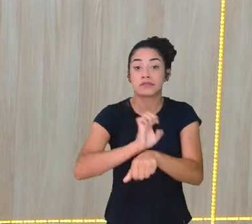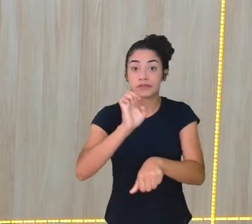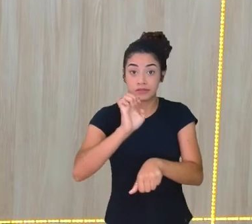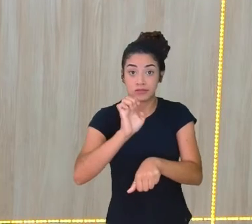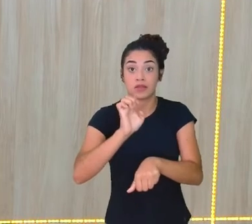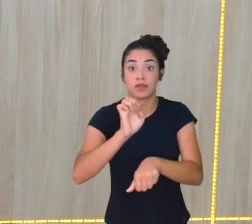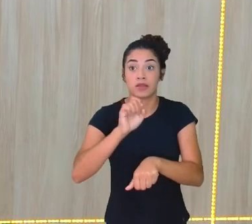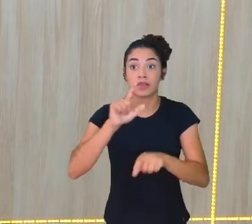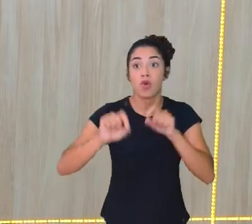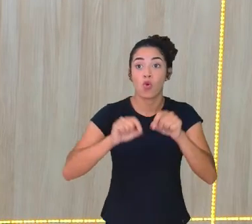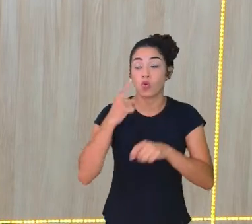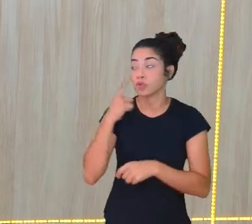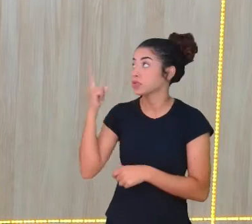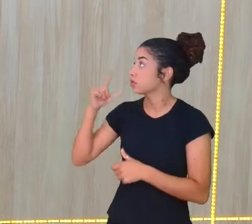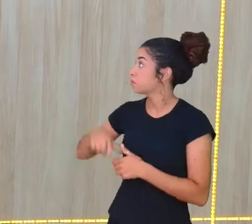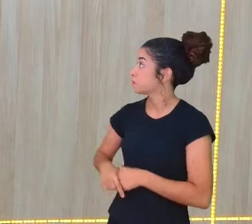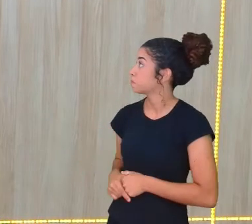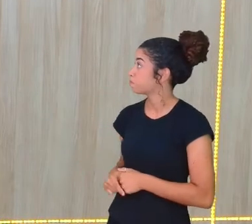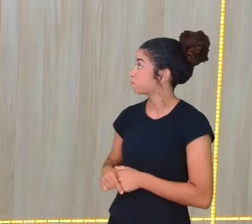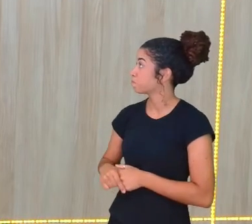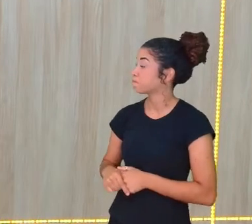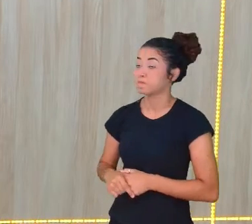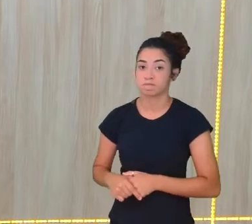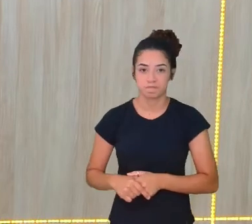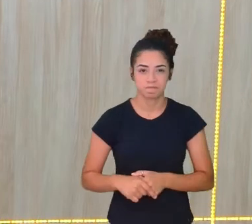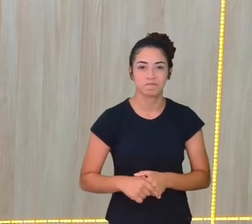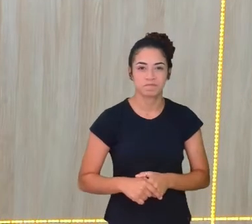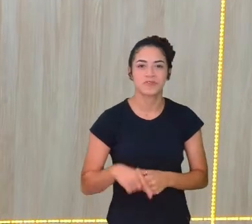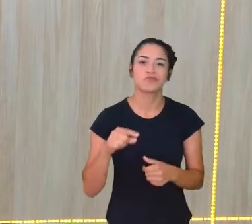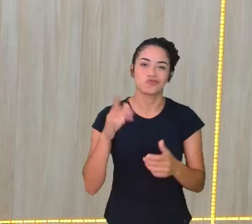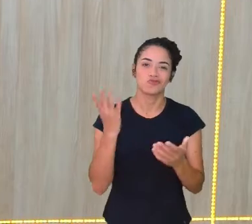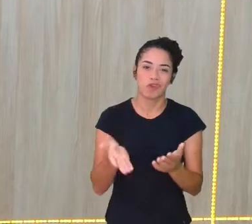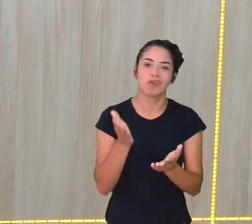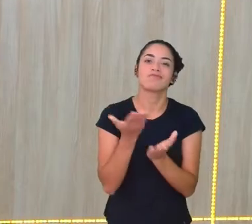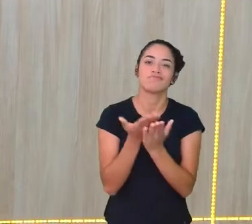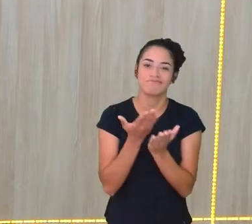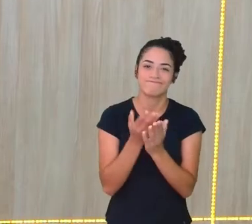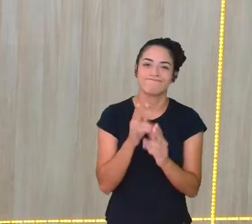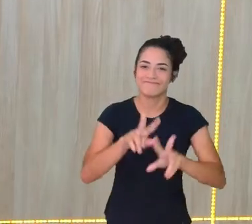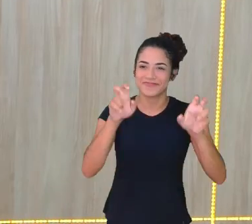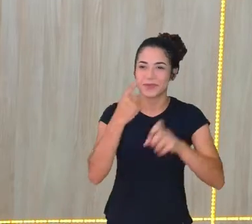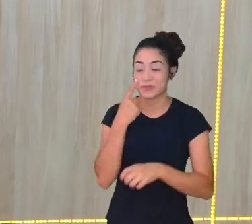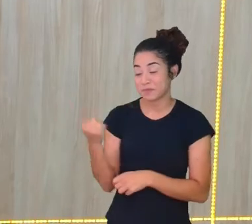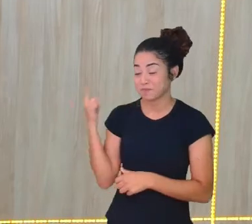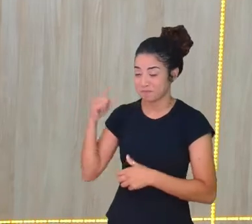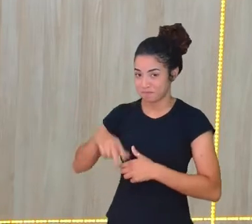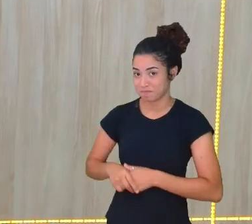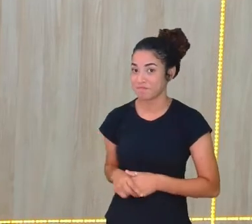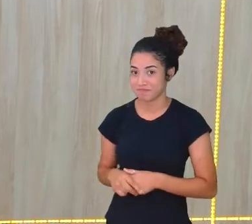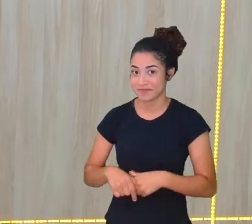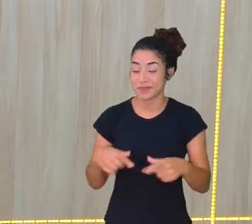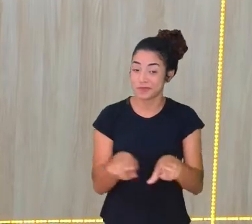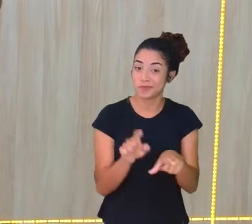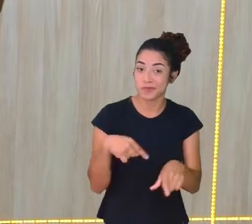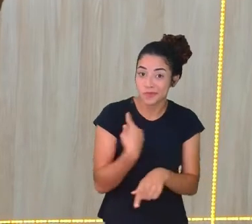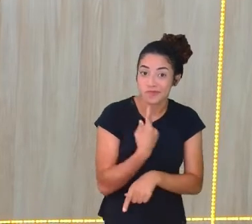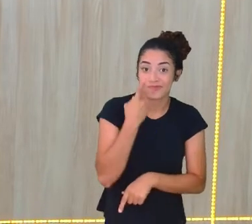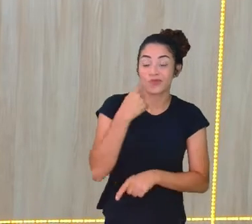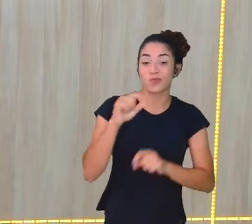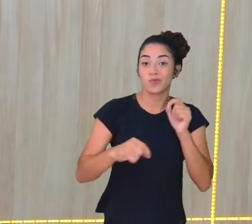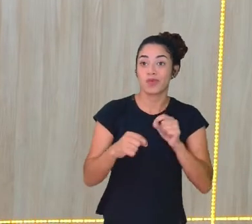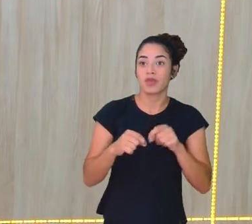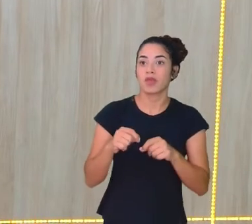de Esparta, né? Então a gente estudou sobre a cidade-estado de Esparta, vimos que